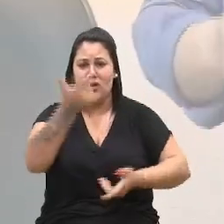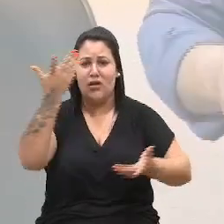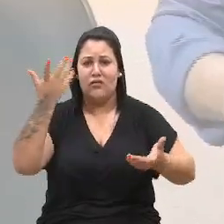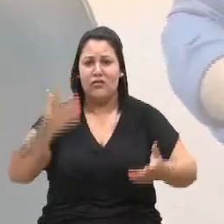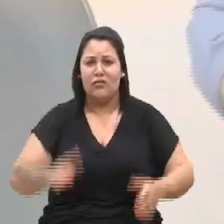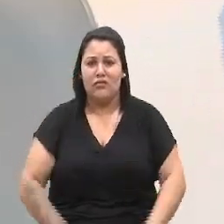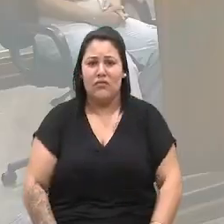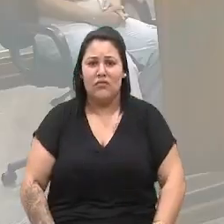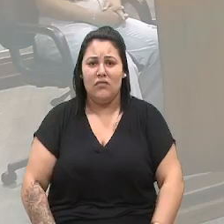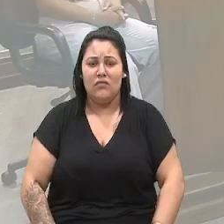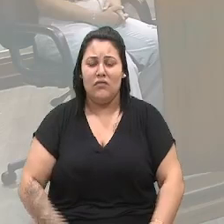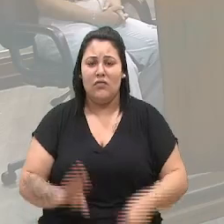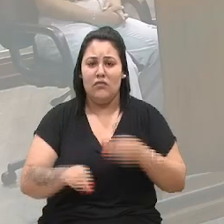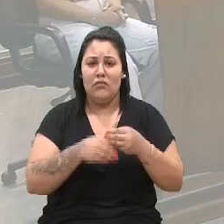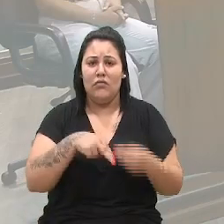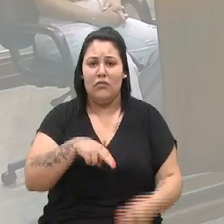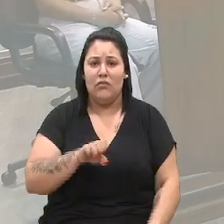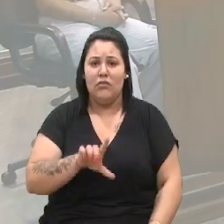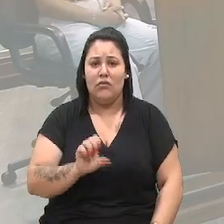Nelson.